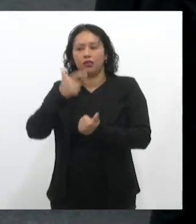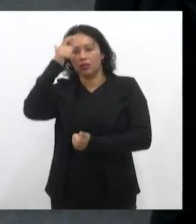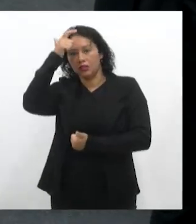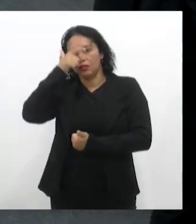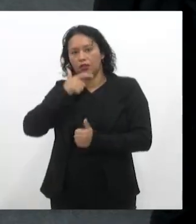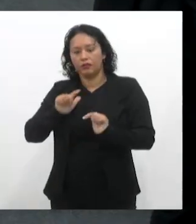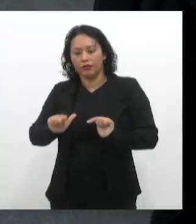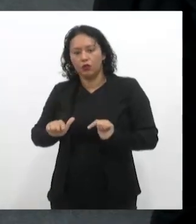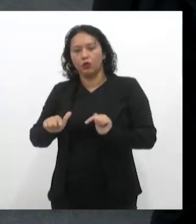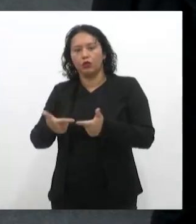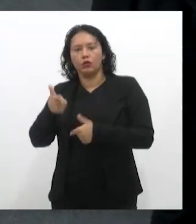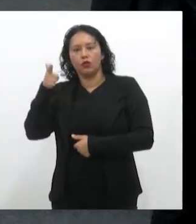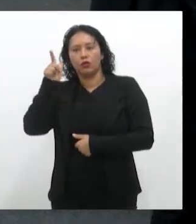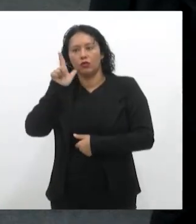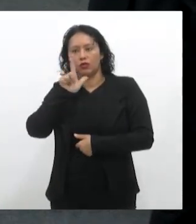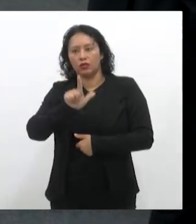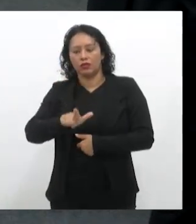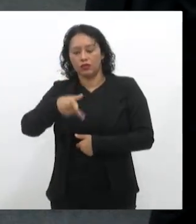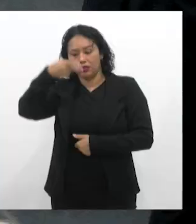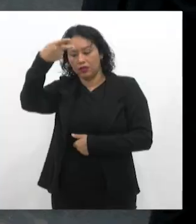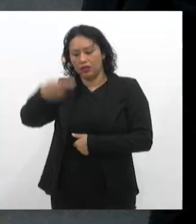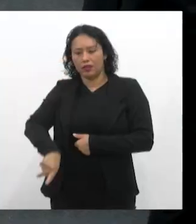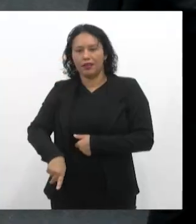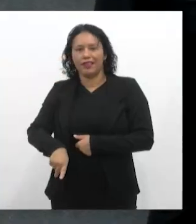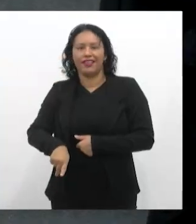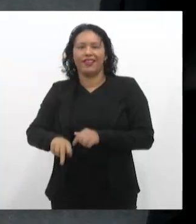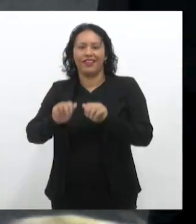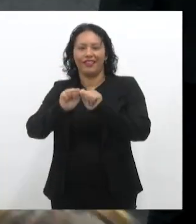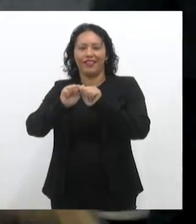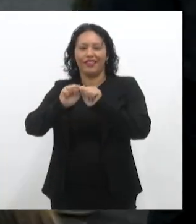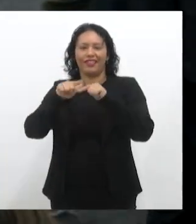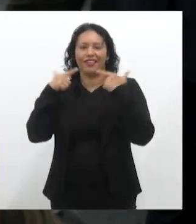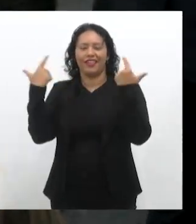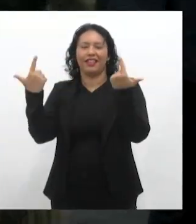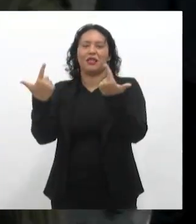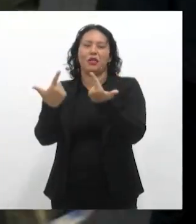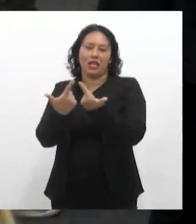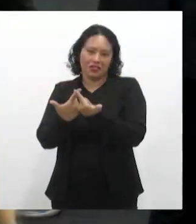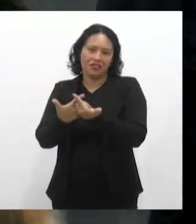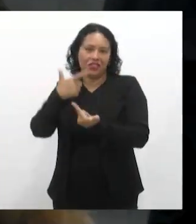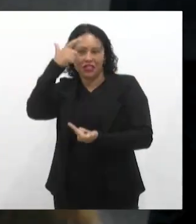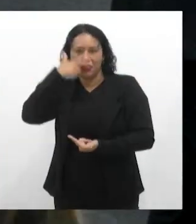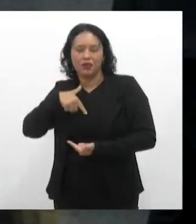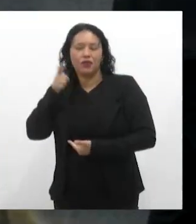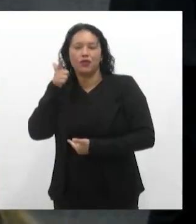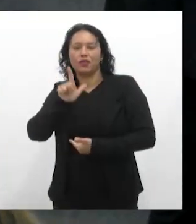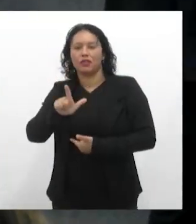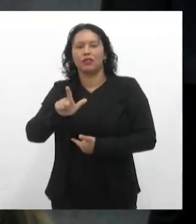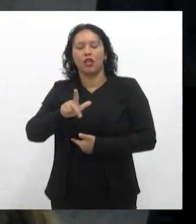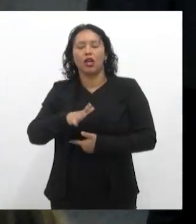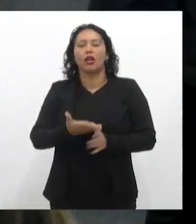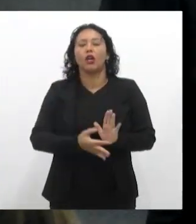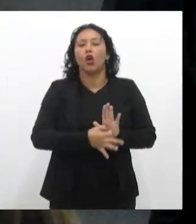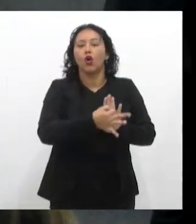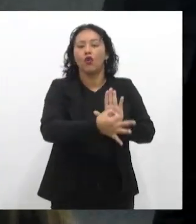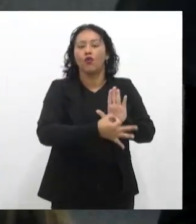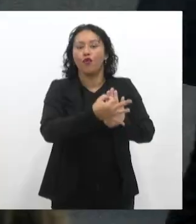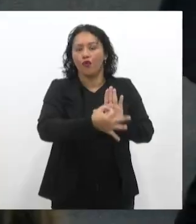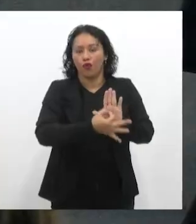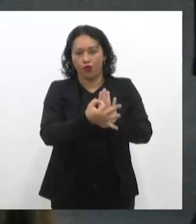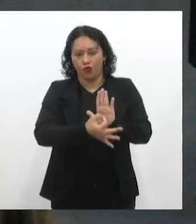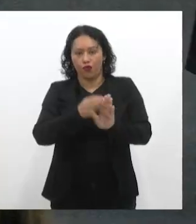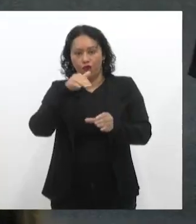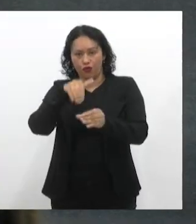consegui nessa casa, ser vice-presidente, eu estou votando favorável ao